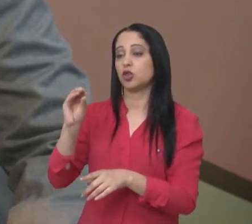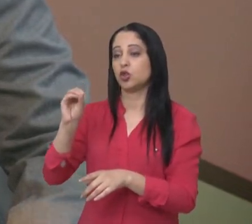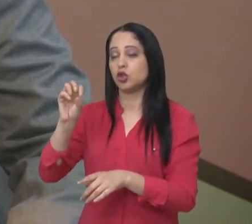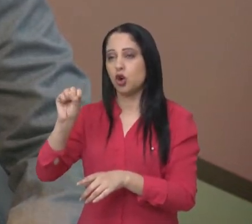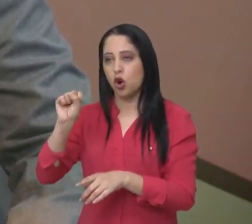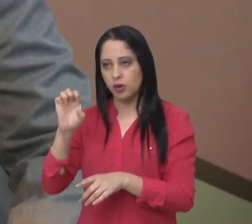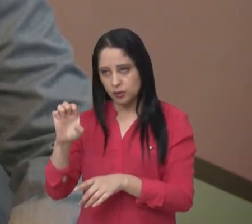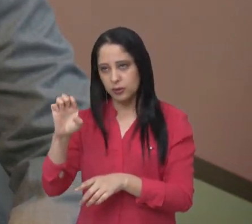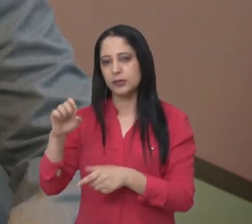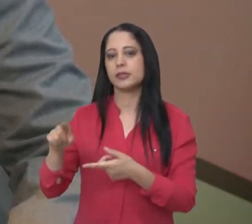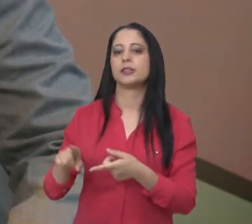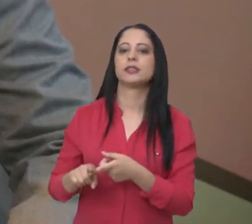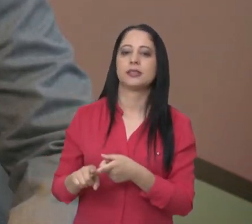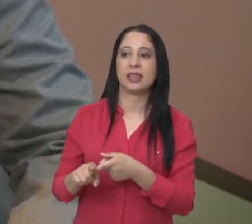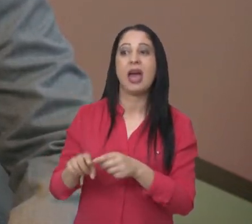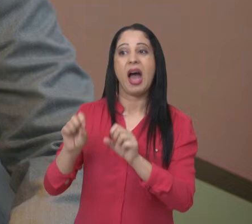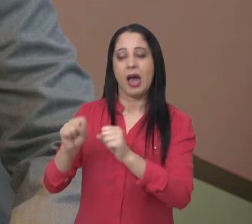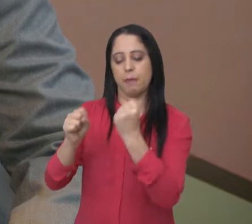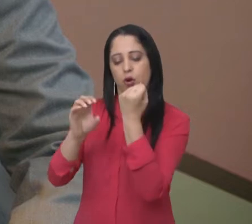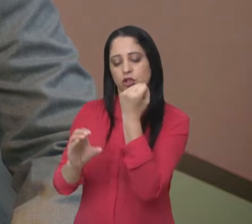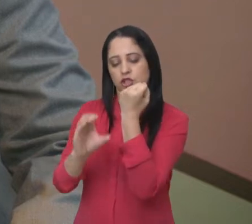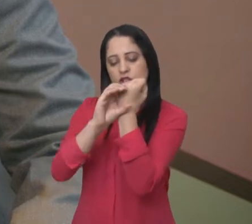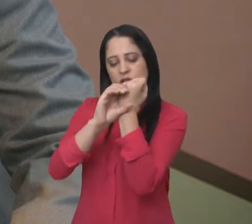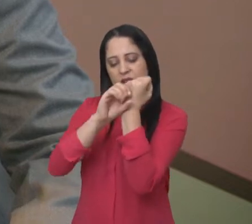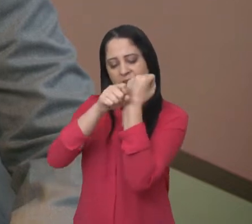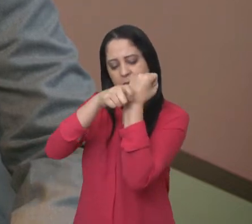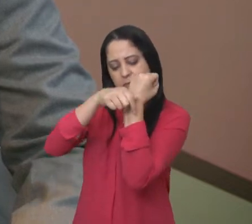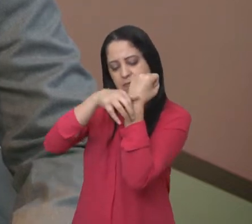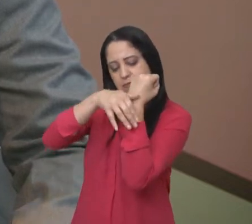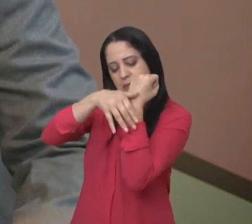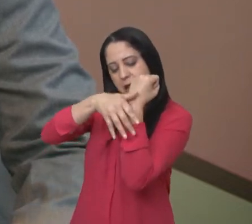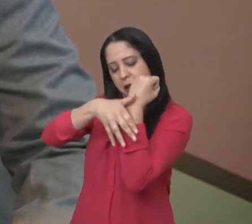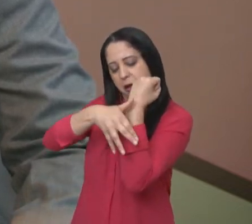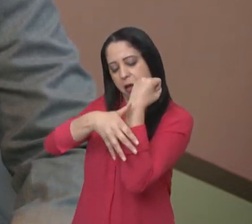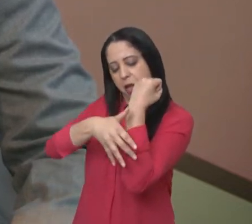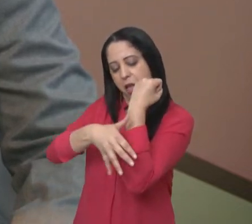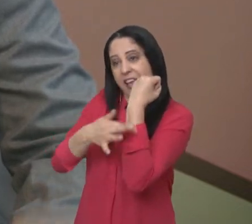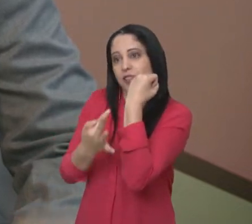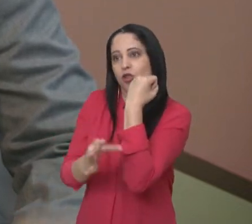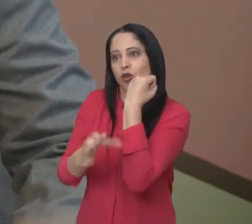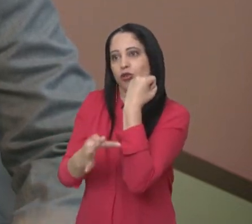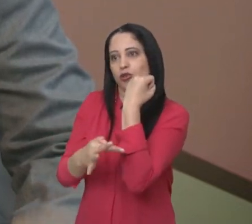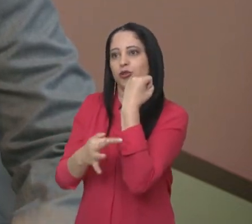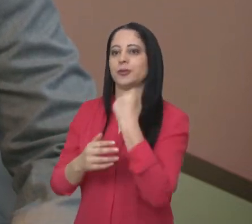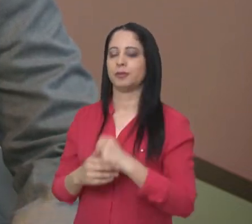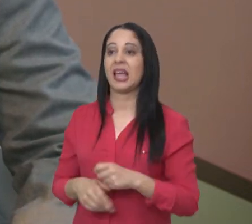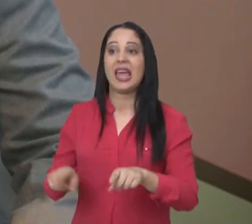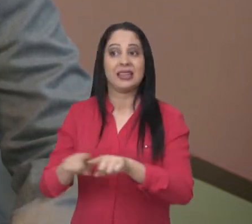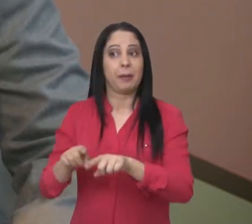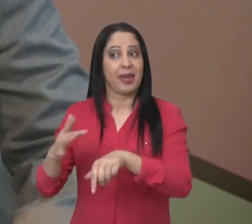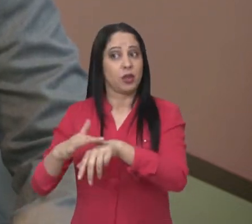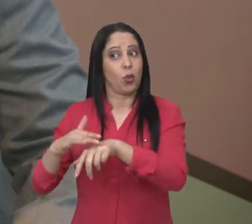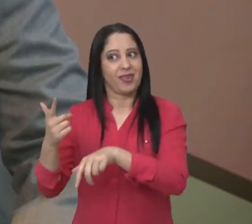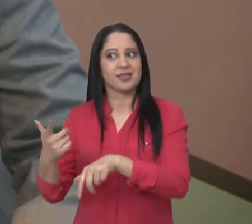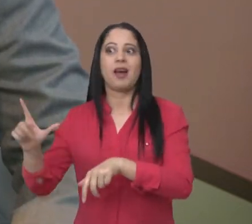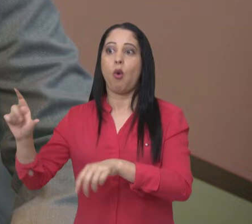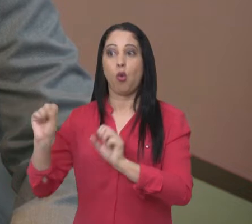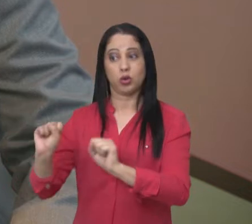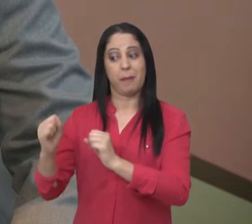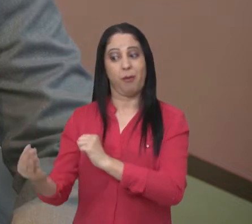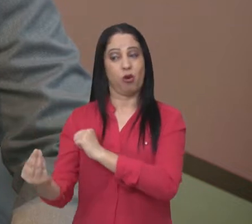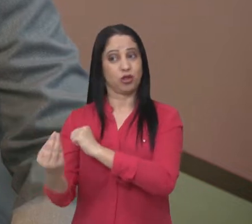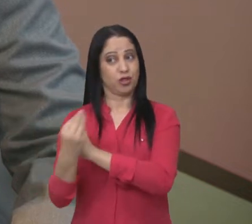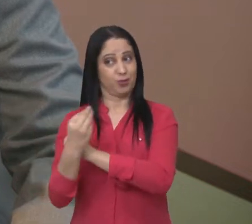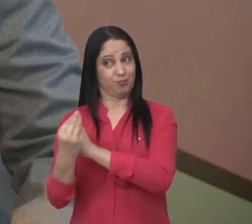cervical, né? Ela pode irradiar para a coluna e pode dar esse sintoma. A gente tem que lembrar que tem outras doenças também que podem causar dor